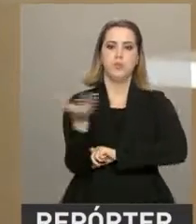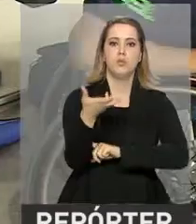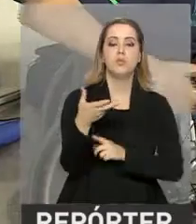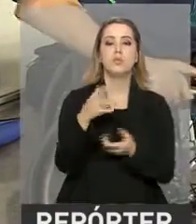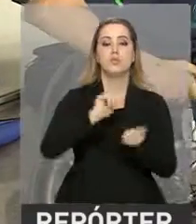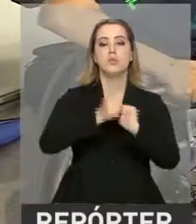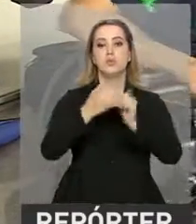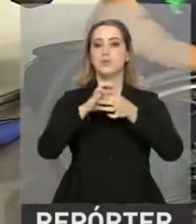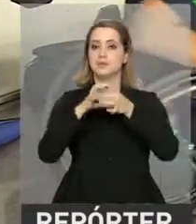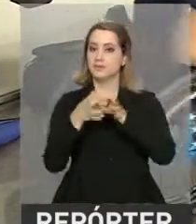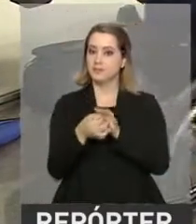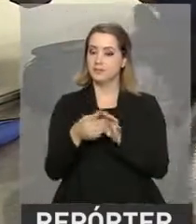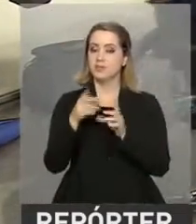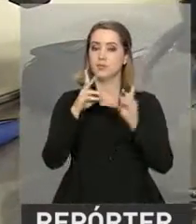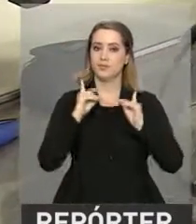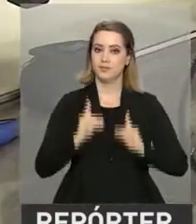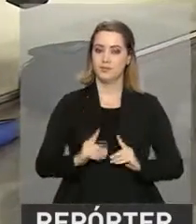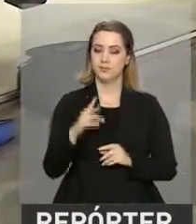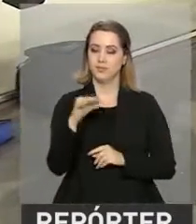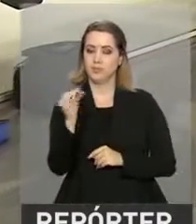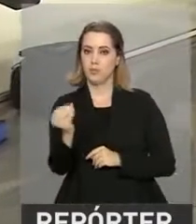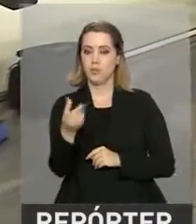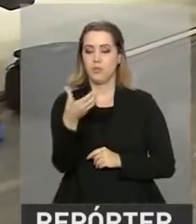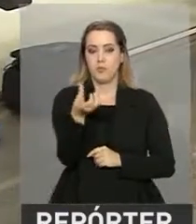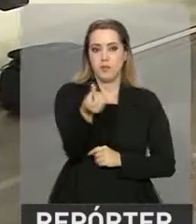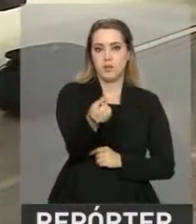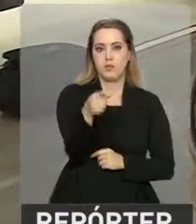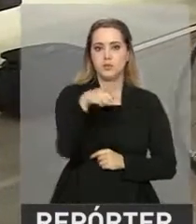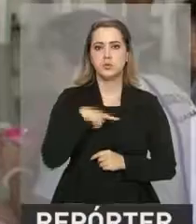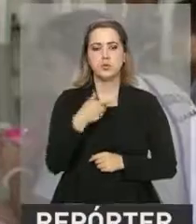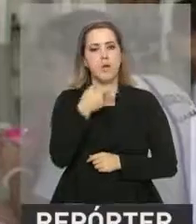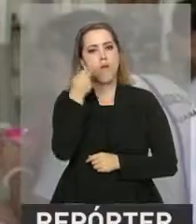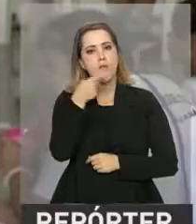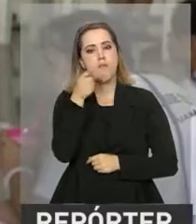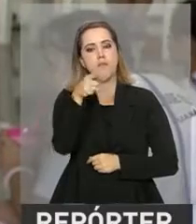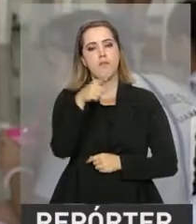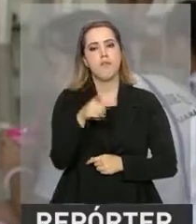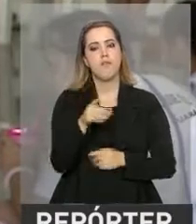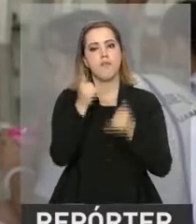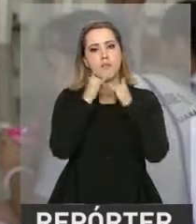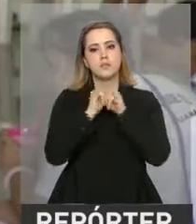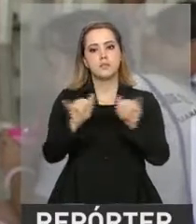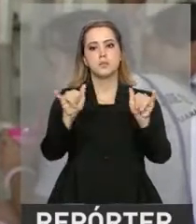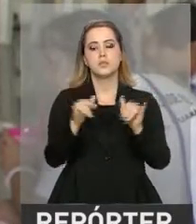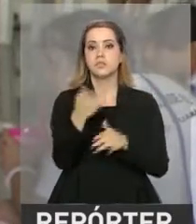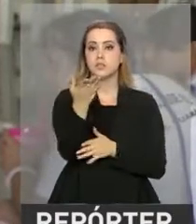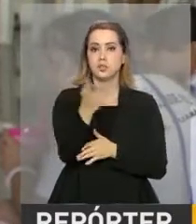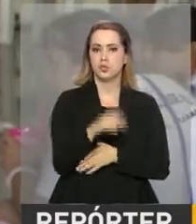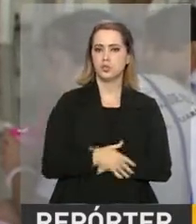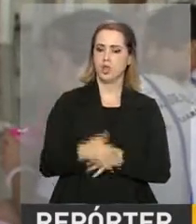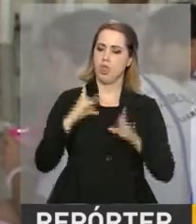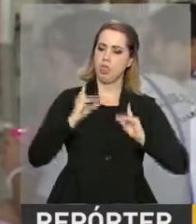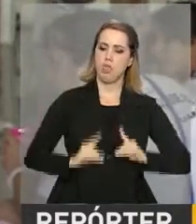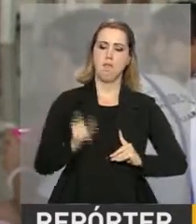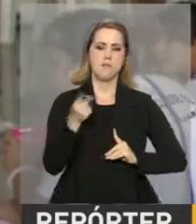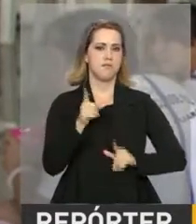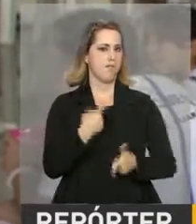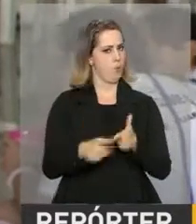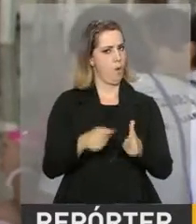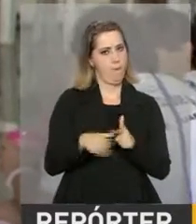e fala sobre a mensagem que levou para a criançada deficiência no 1 é um problema não é